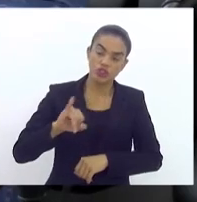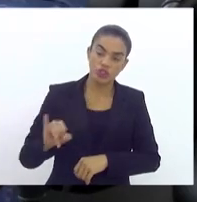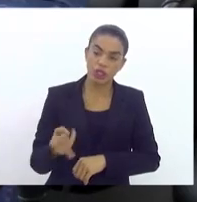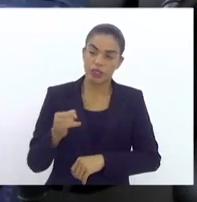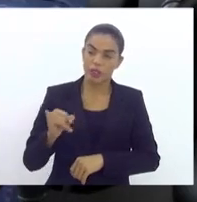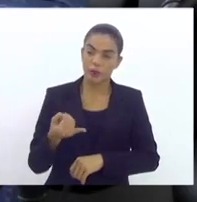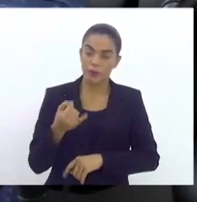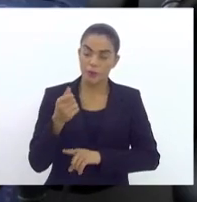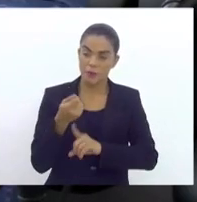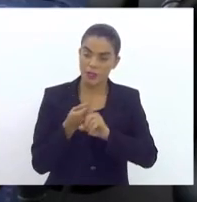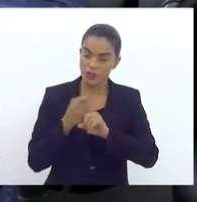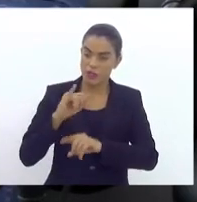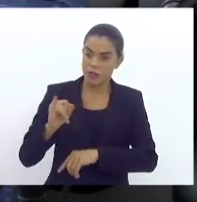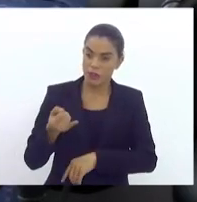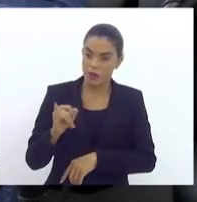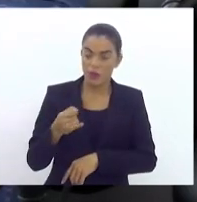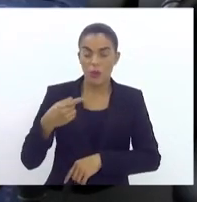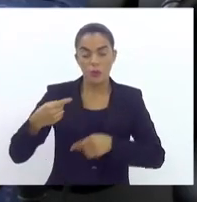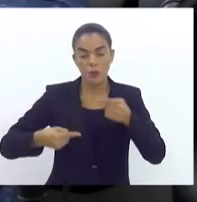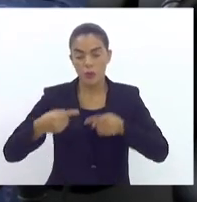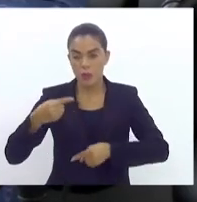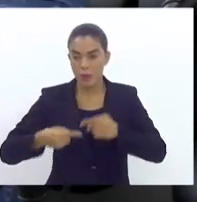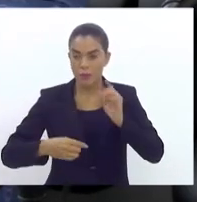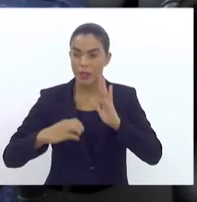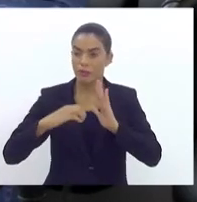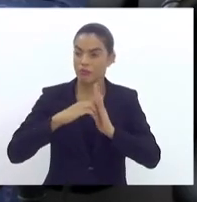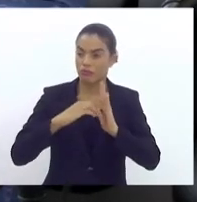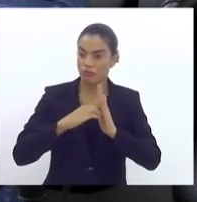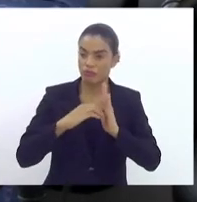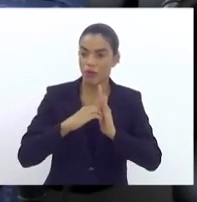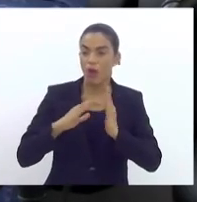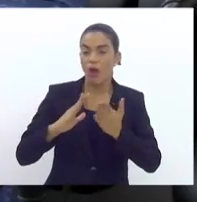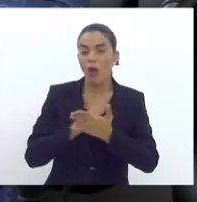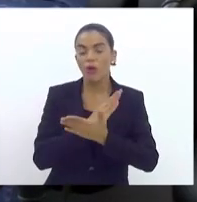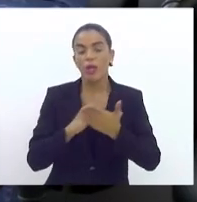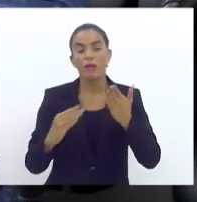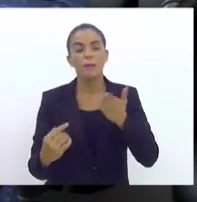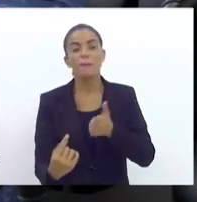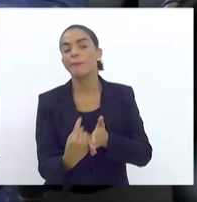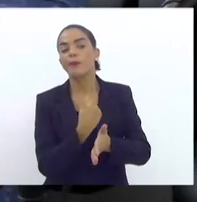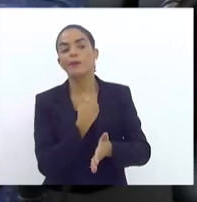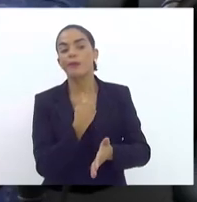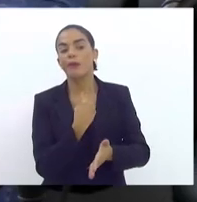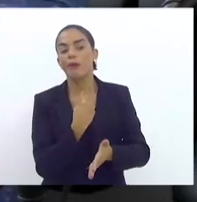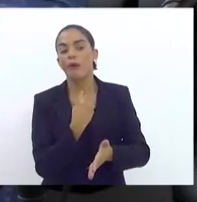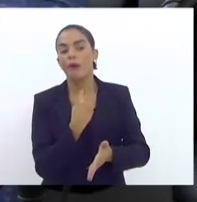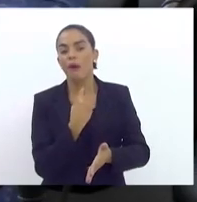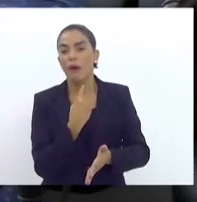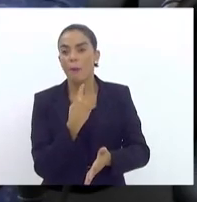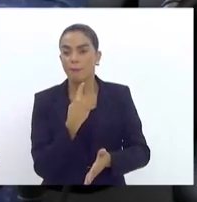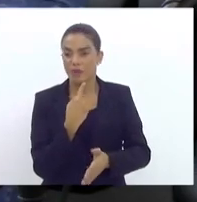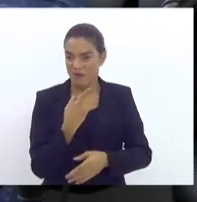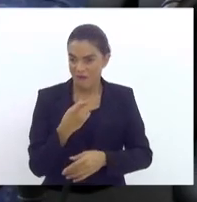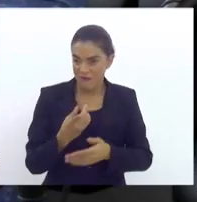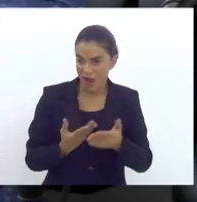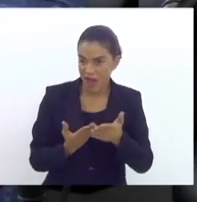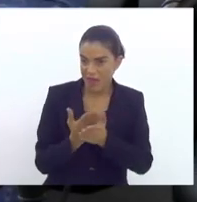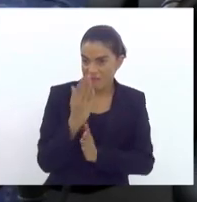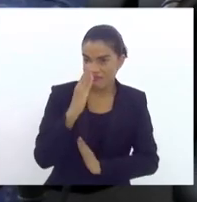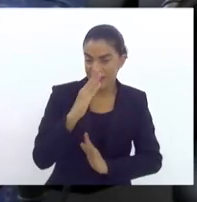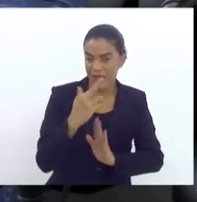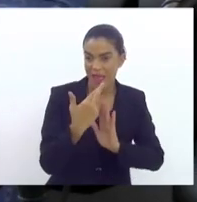e durante o debate no Congresso Nacional na Câmara de Deputados alguém perguntou o novo CPP vai regulamentar provas